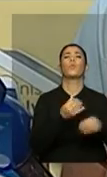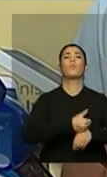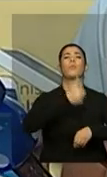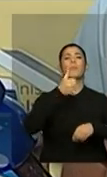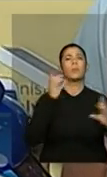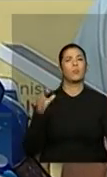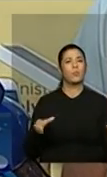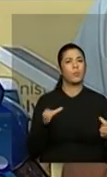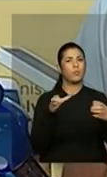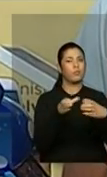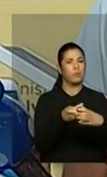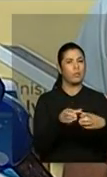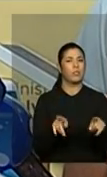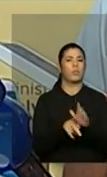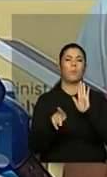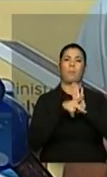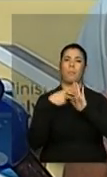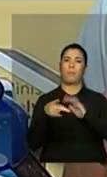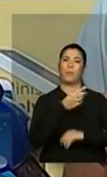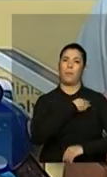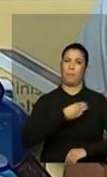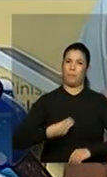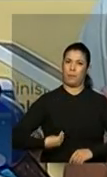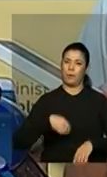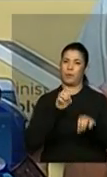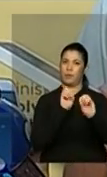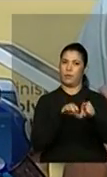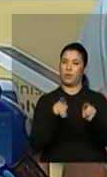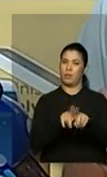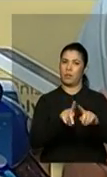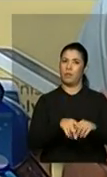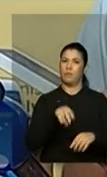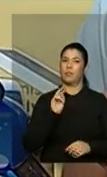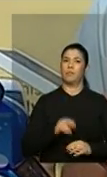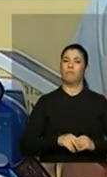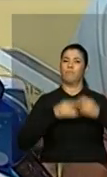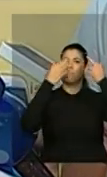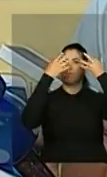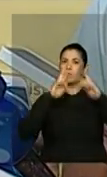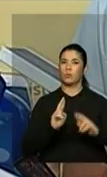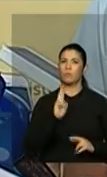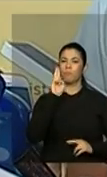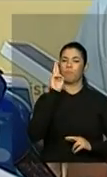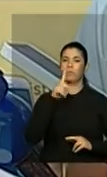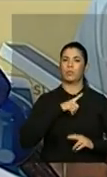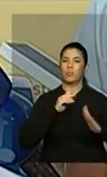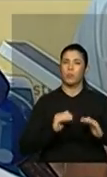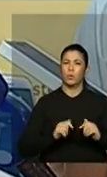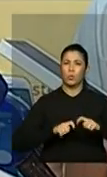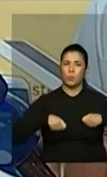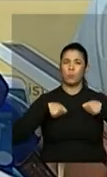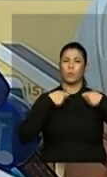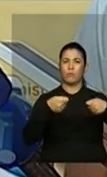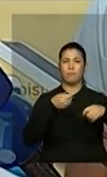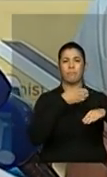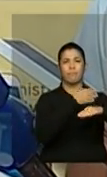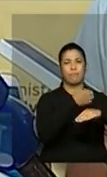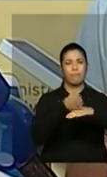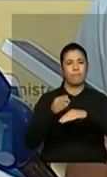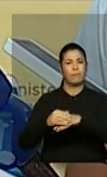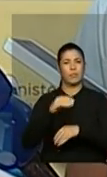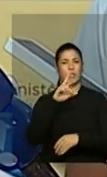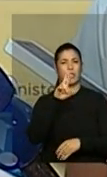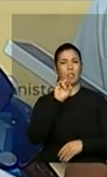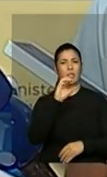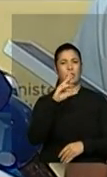grandes tarefas. O próprio ministro da Educação ressaltou o esforço que nós vamos fazer em ampliar o acesso à creche de